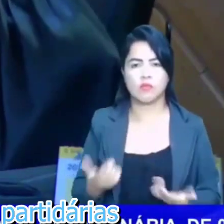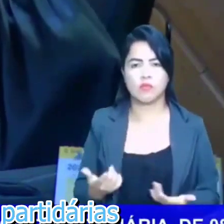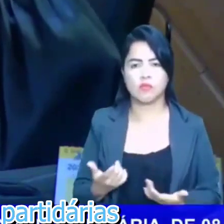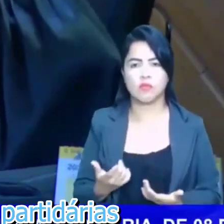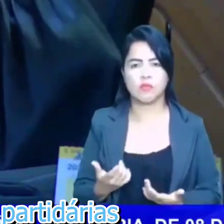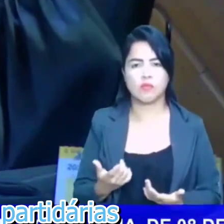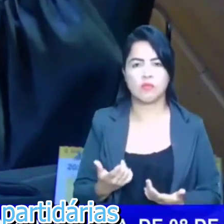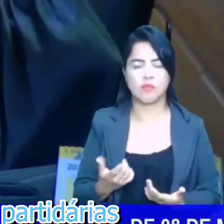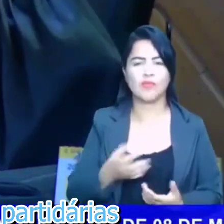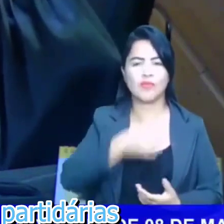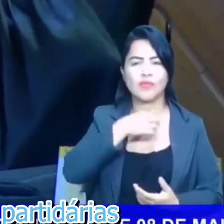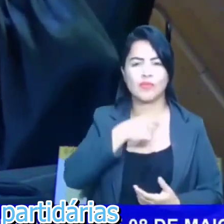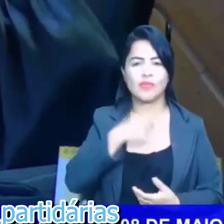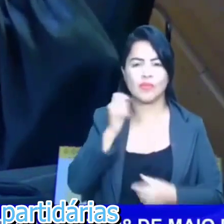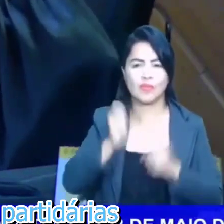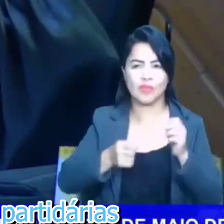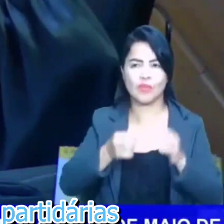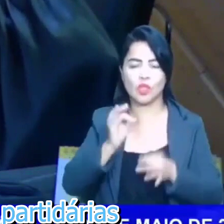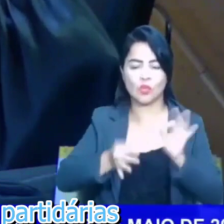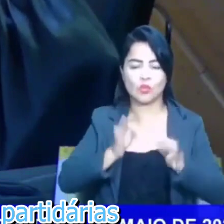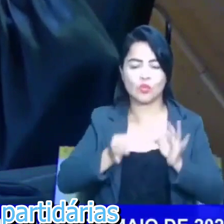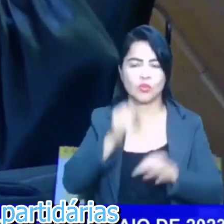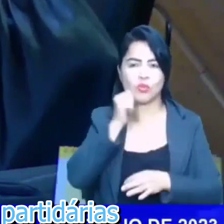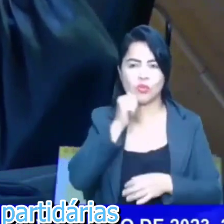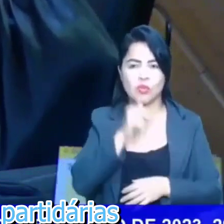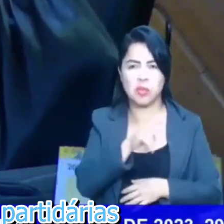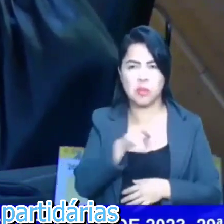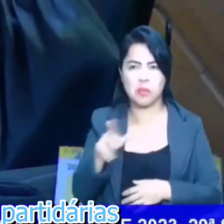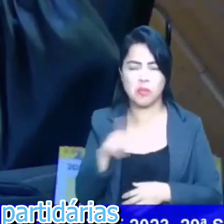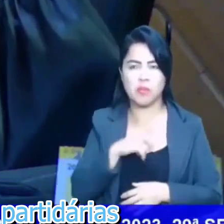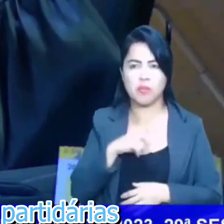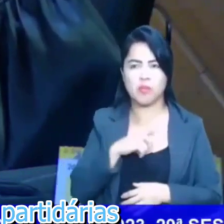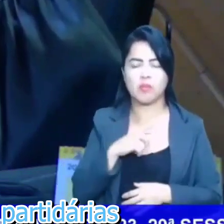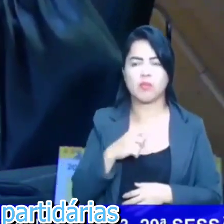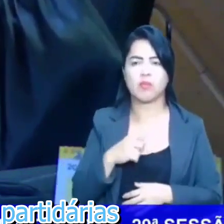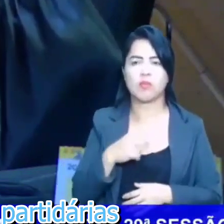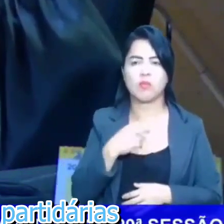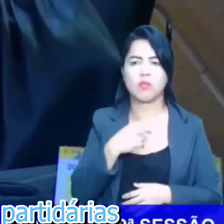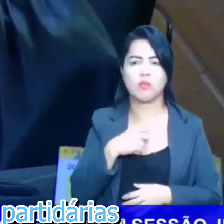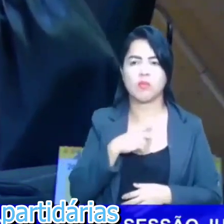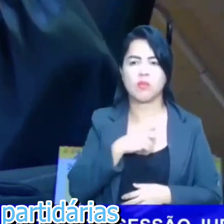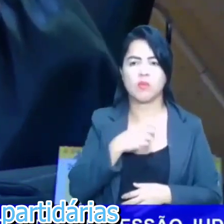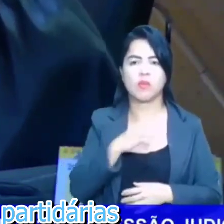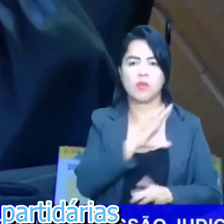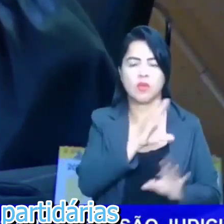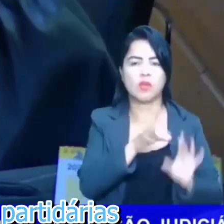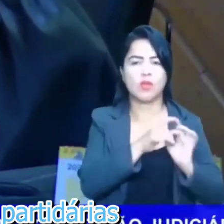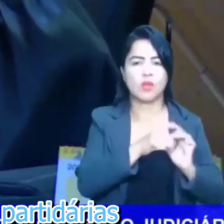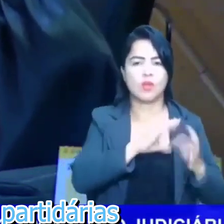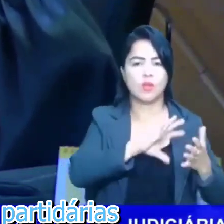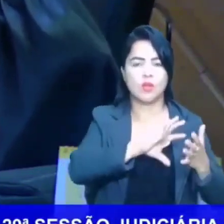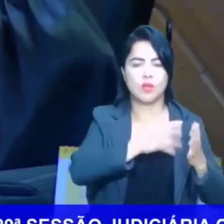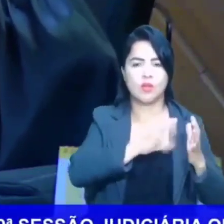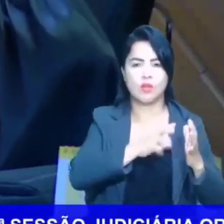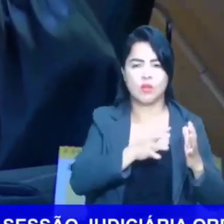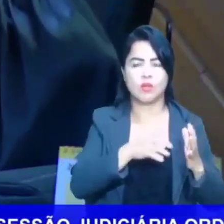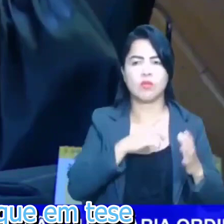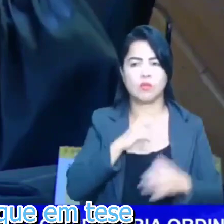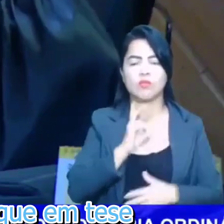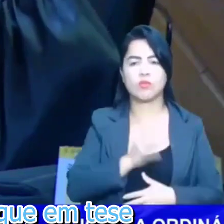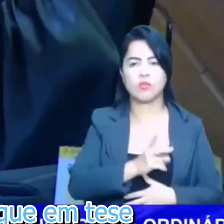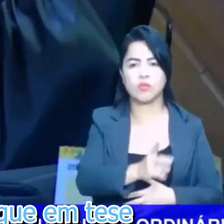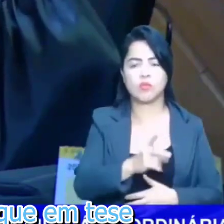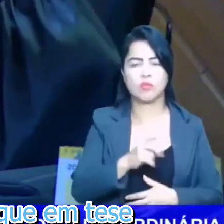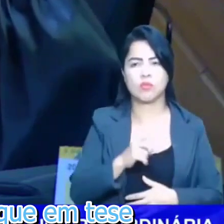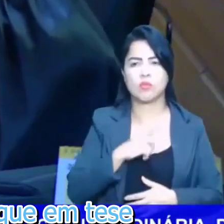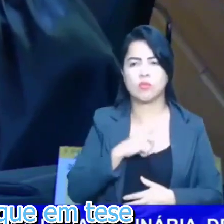magistrada, mas é inegável que as ligações partidárias elas permanecem.